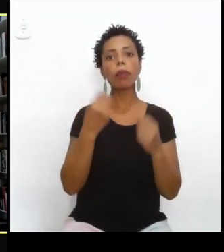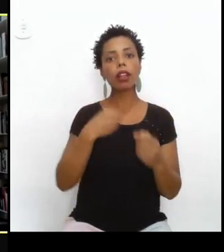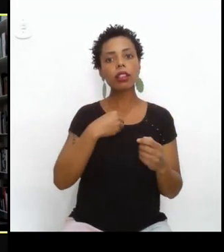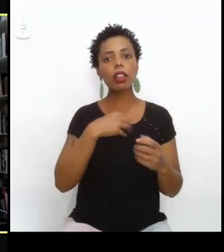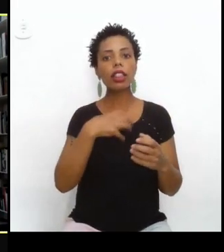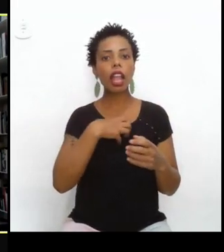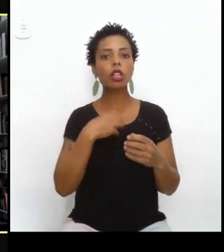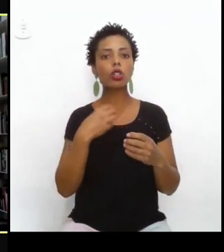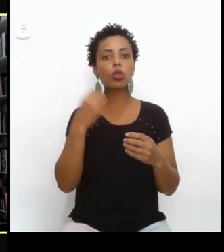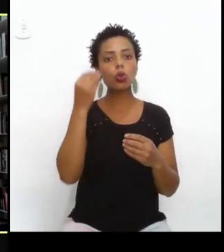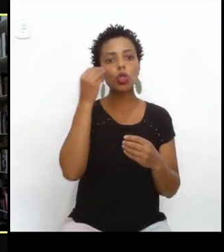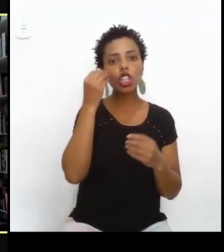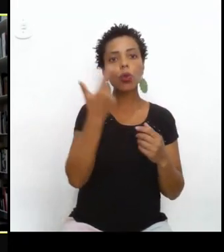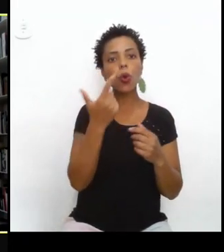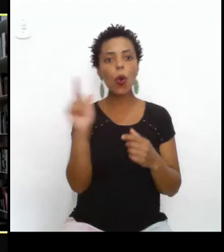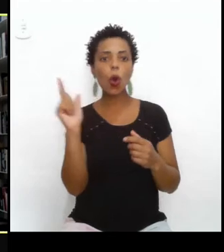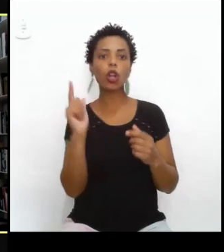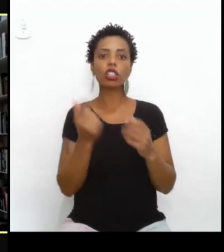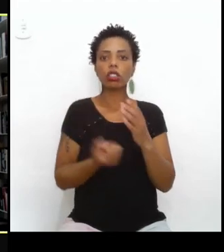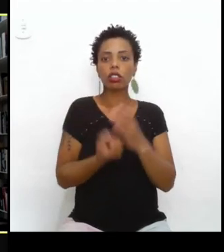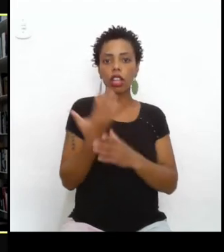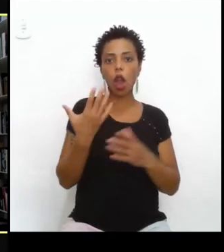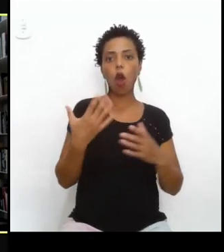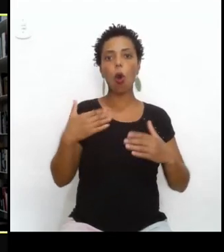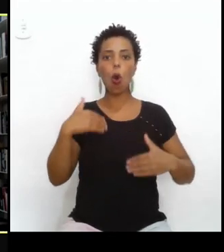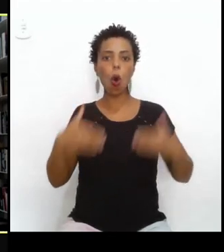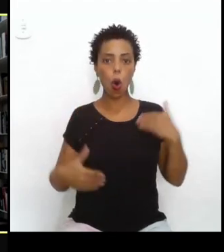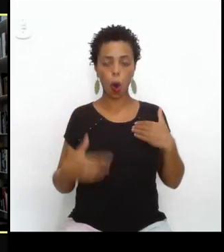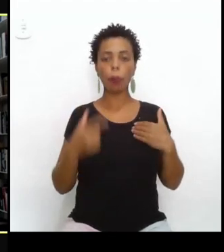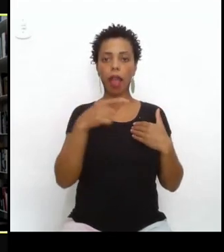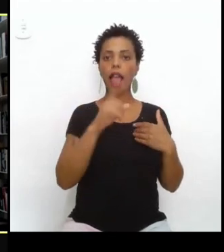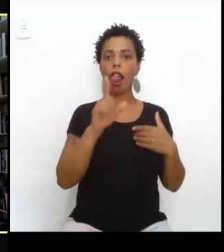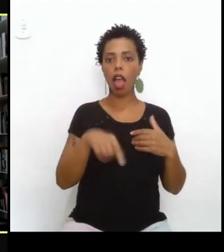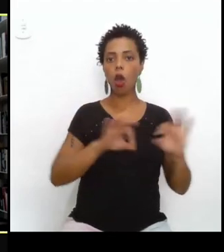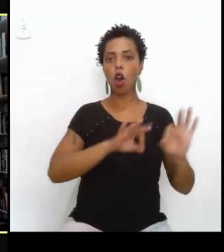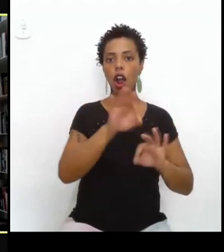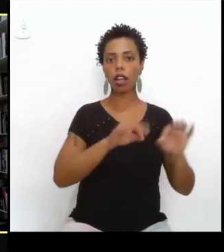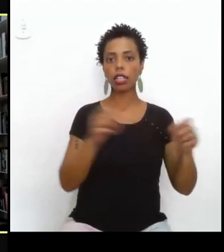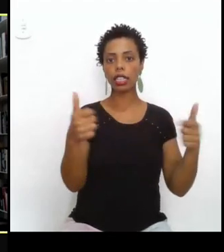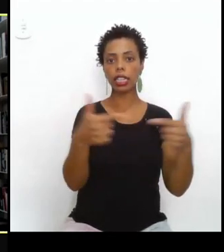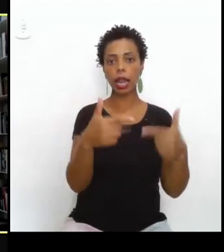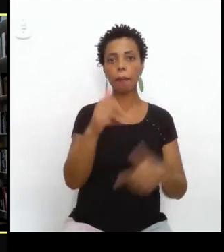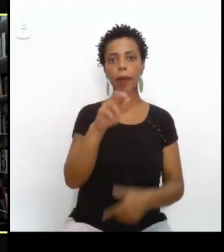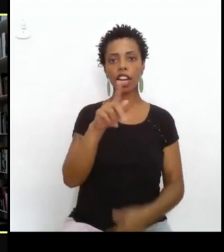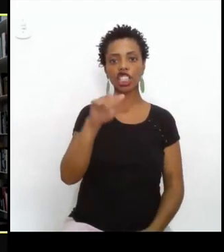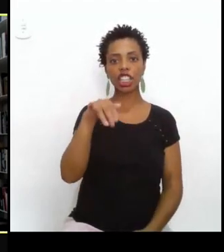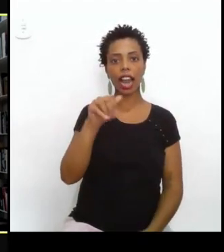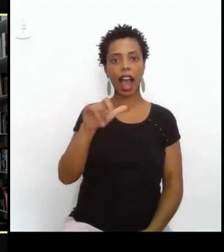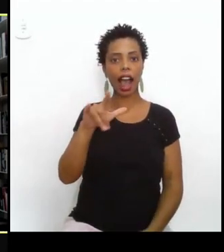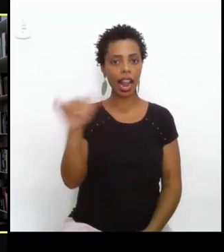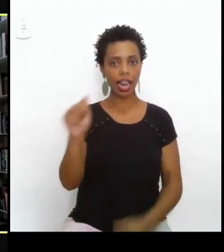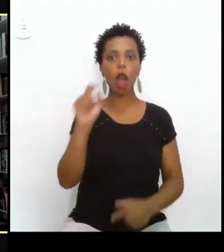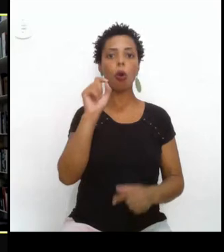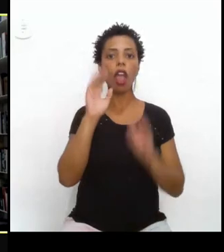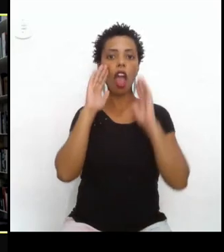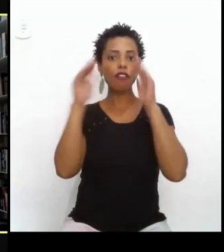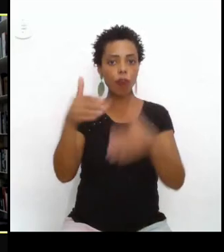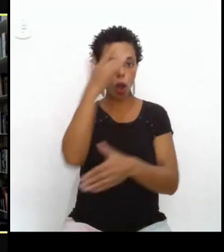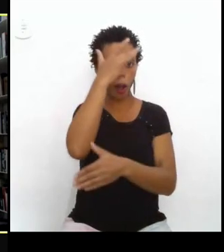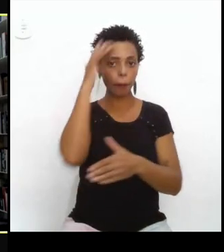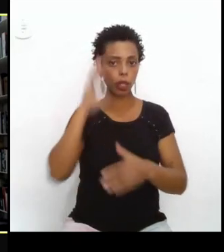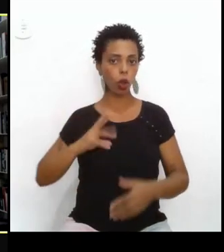atua como organizadora do Islã marginália batalha de poesias feitas por para pessoas trans